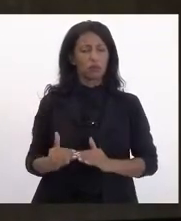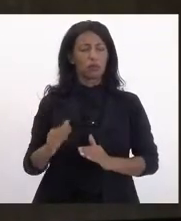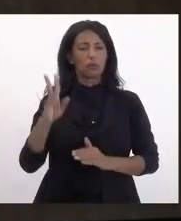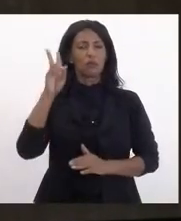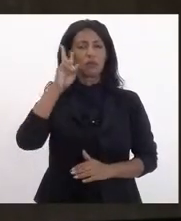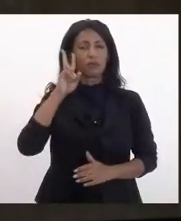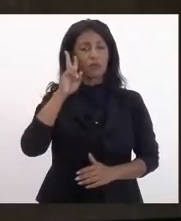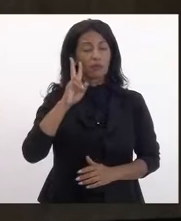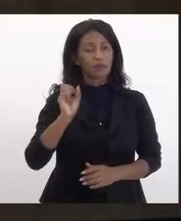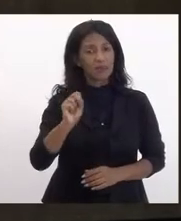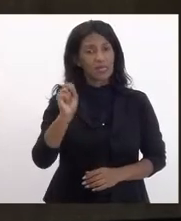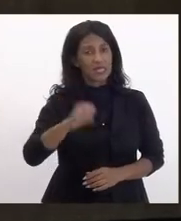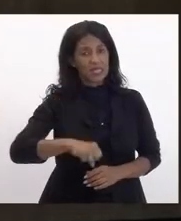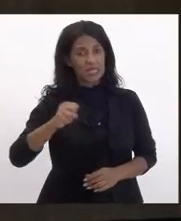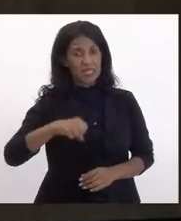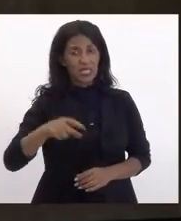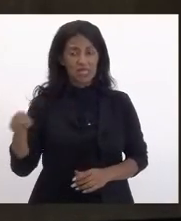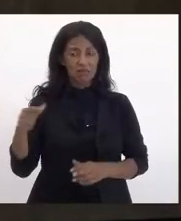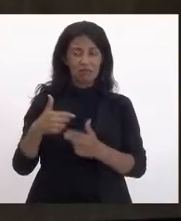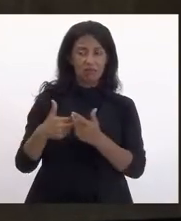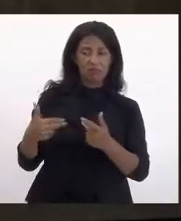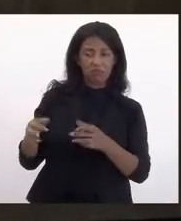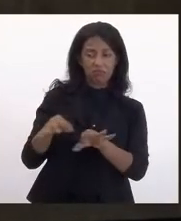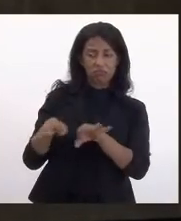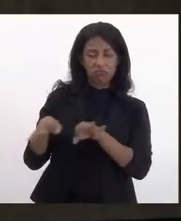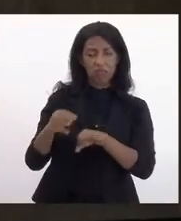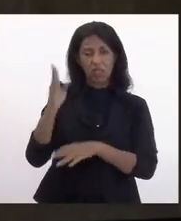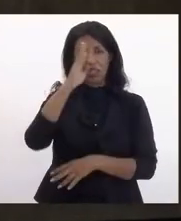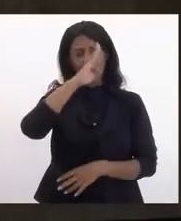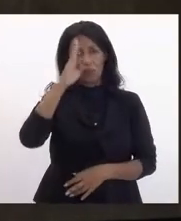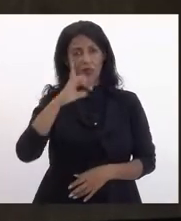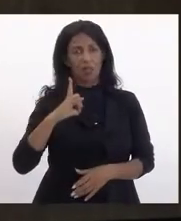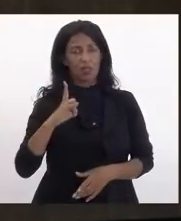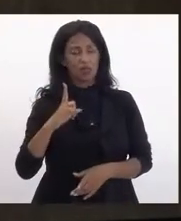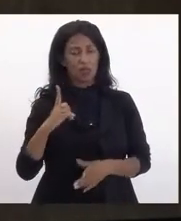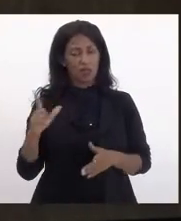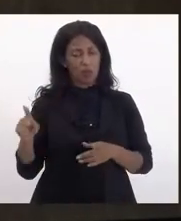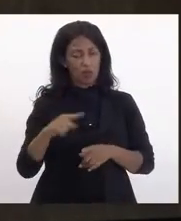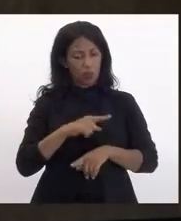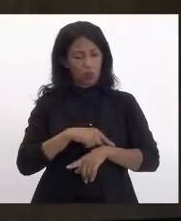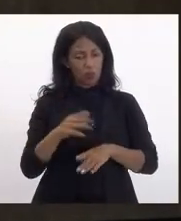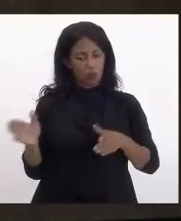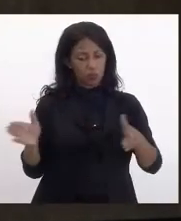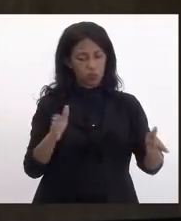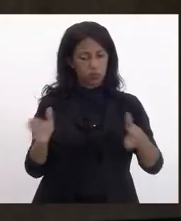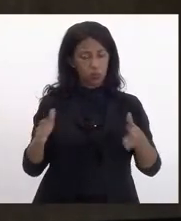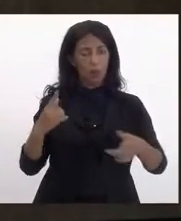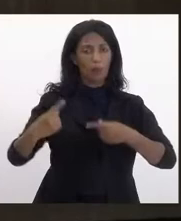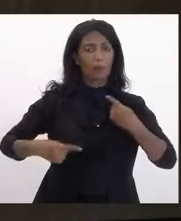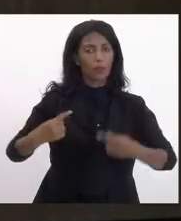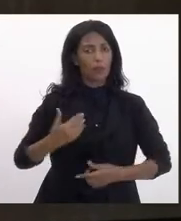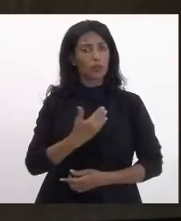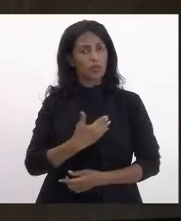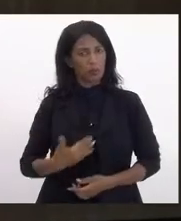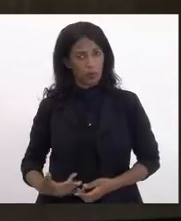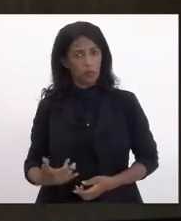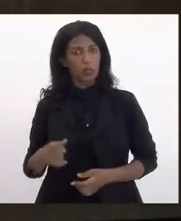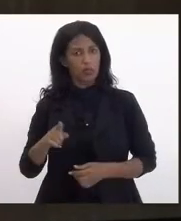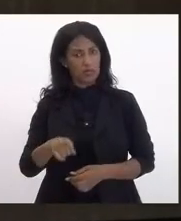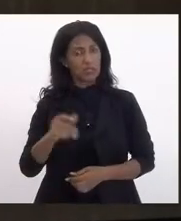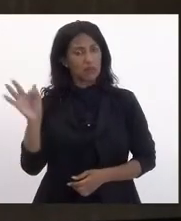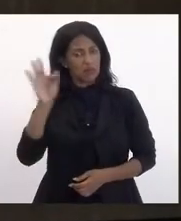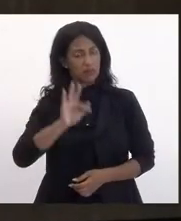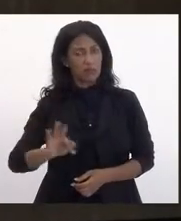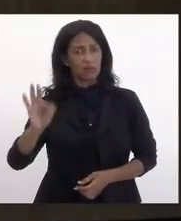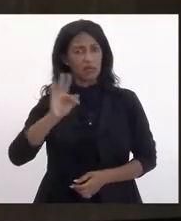esse aspecto, que eu acho que é importante, que o Brasil teve, durante um certo período, uma política pública, estatal, né,